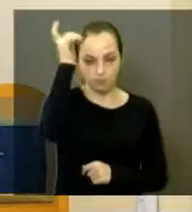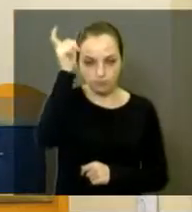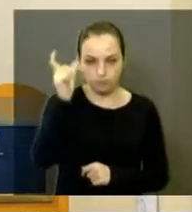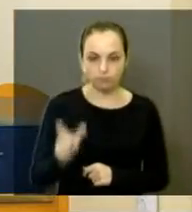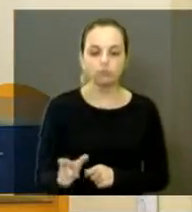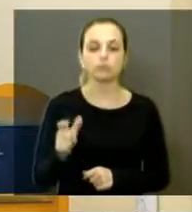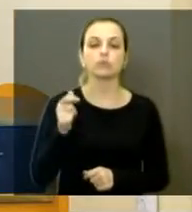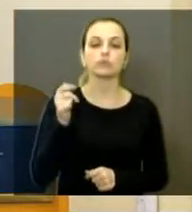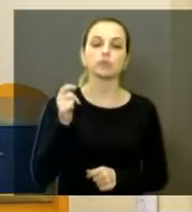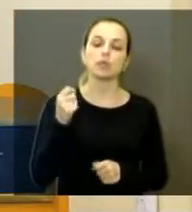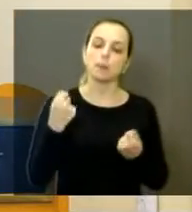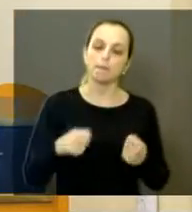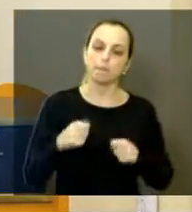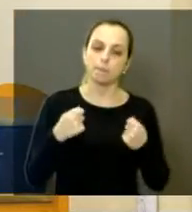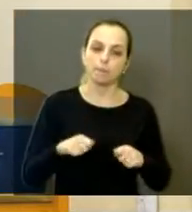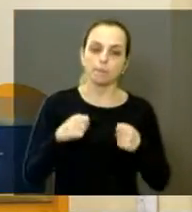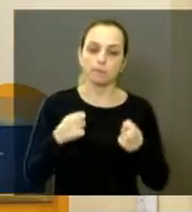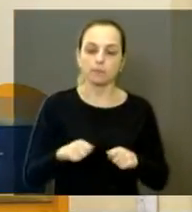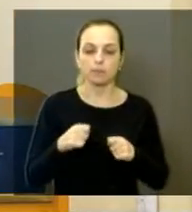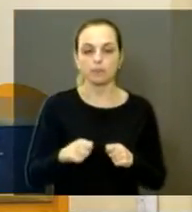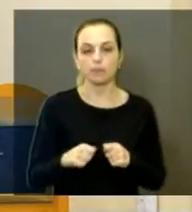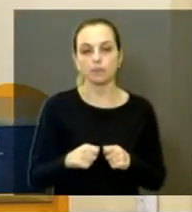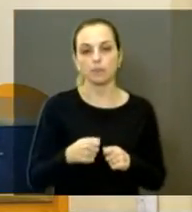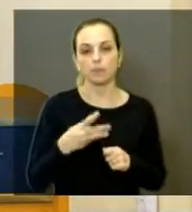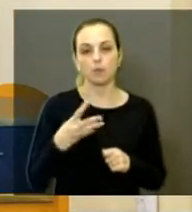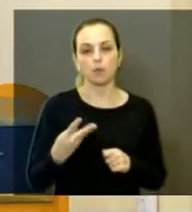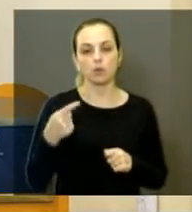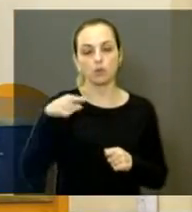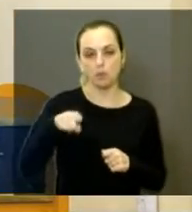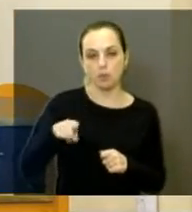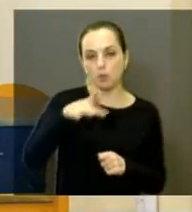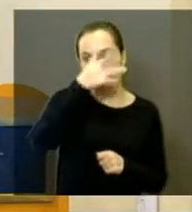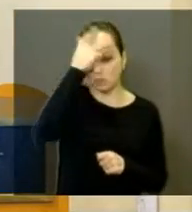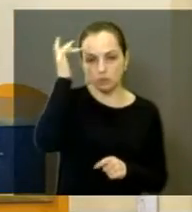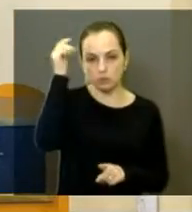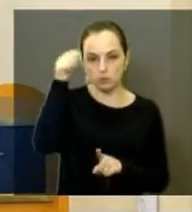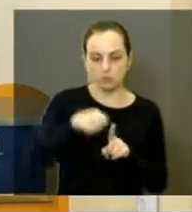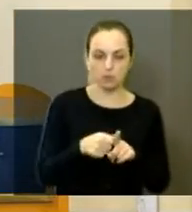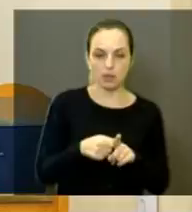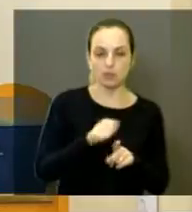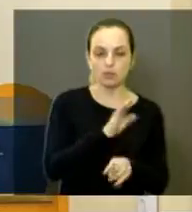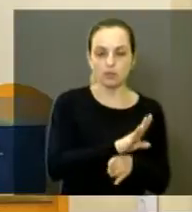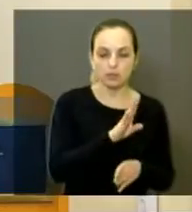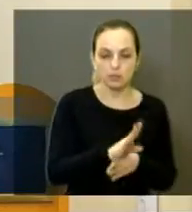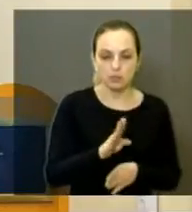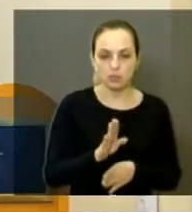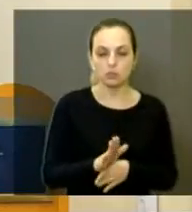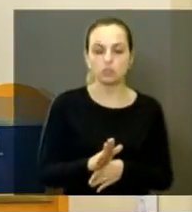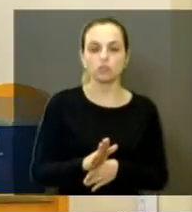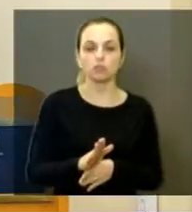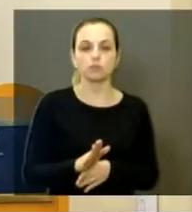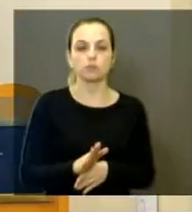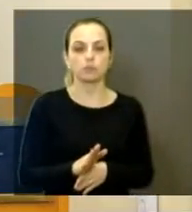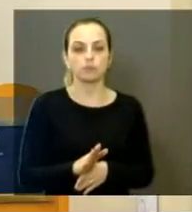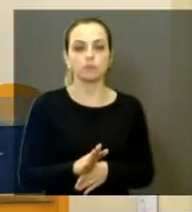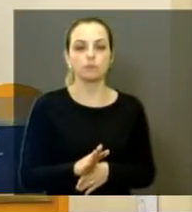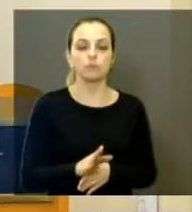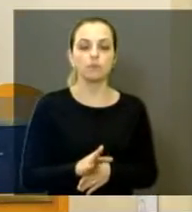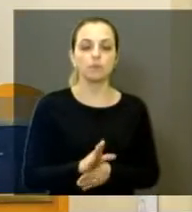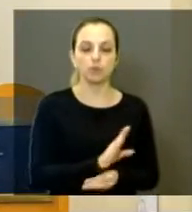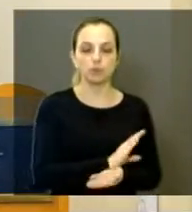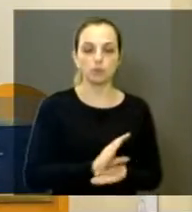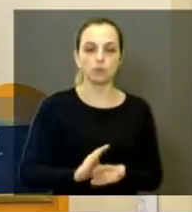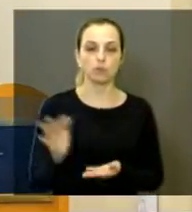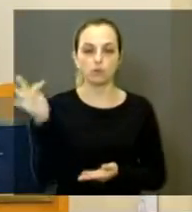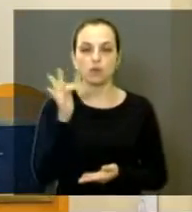que realmente vão precisar, são 4 mil pacientes por mês, e espero que as verbas federais